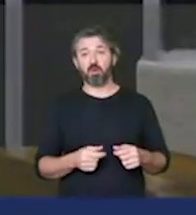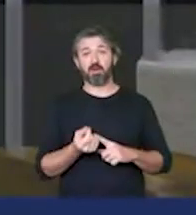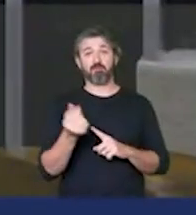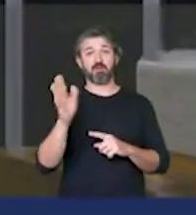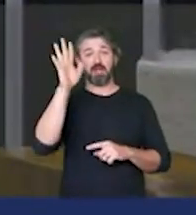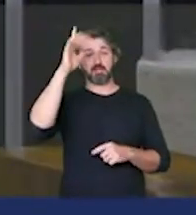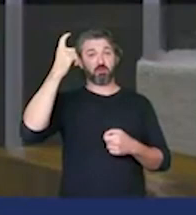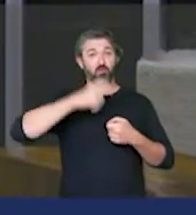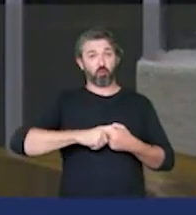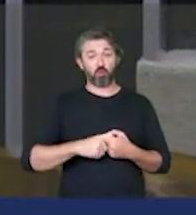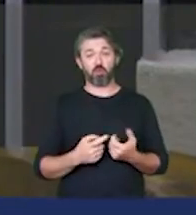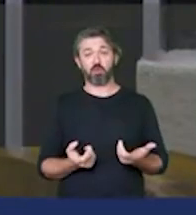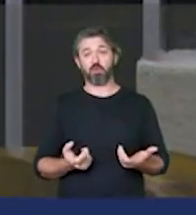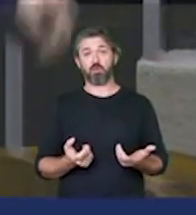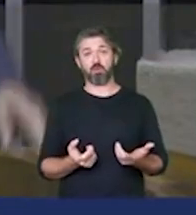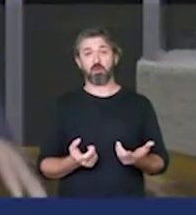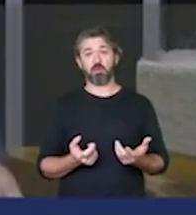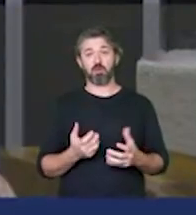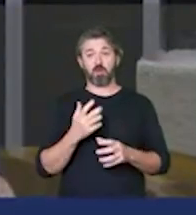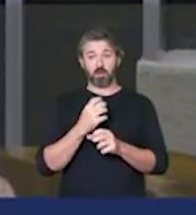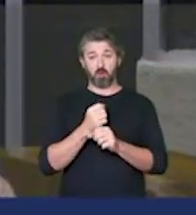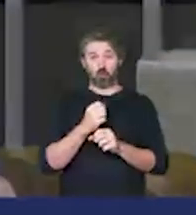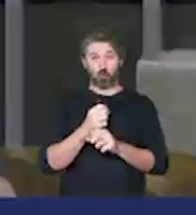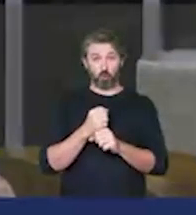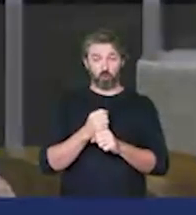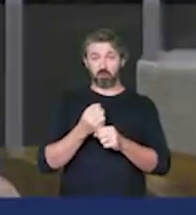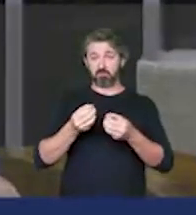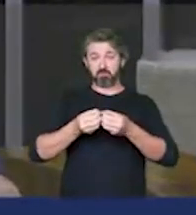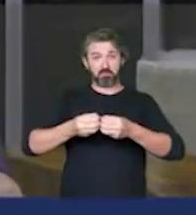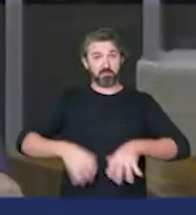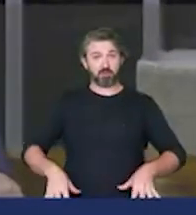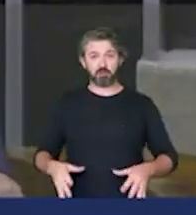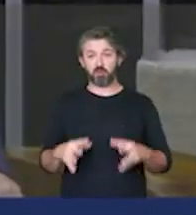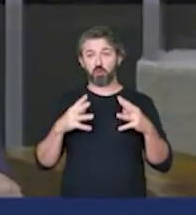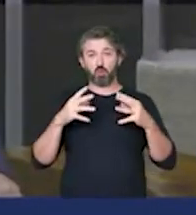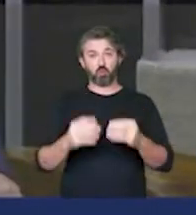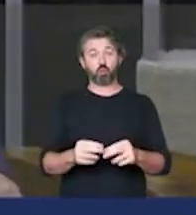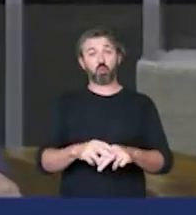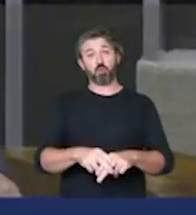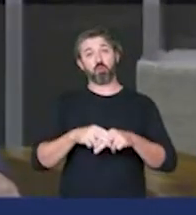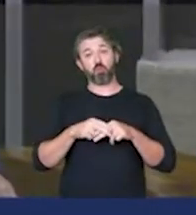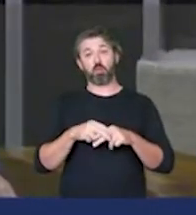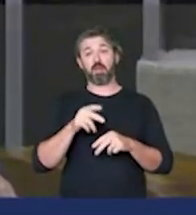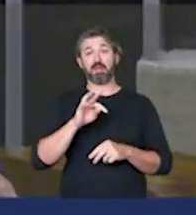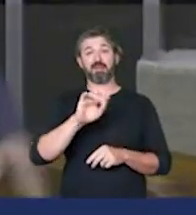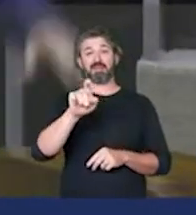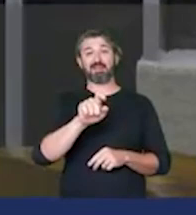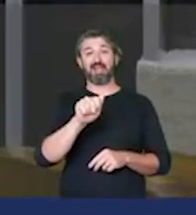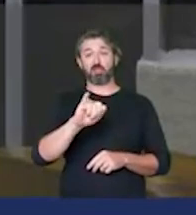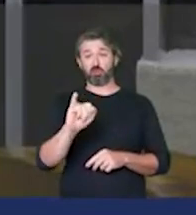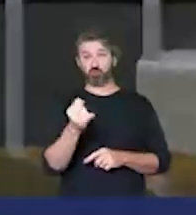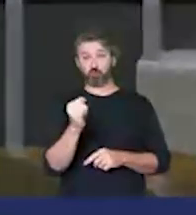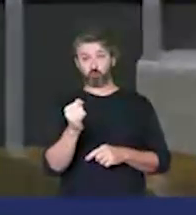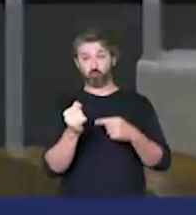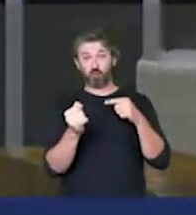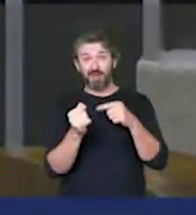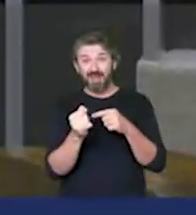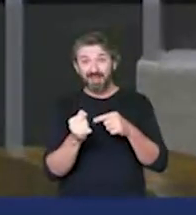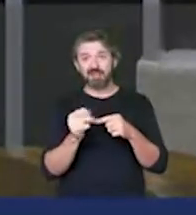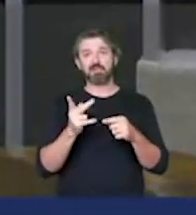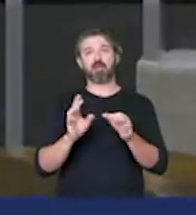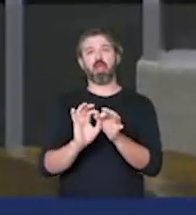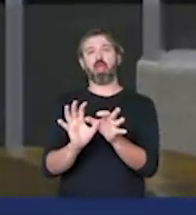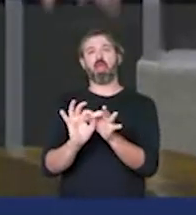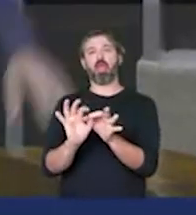a inflação, as contas se deterioraram, especialmente porque a taxa de juros, essa sim, está